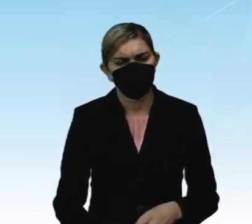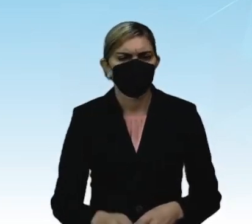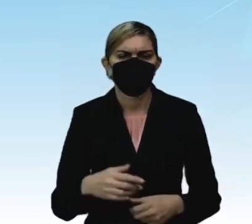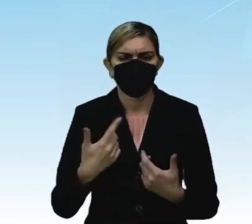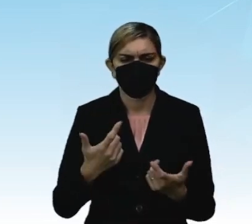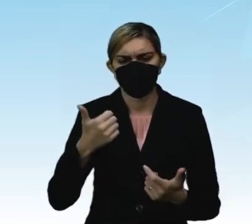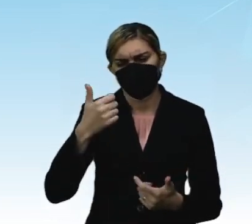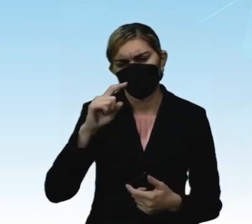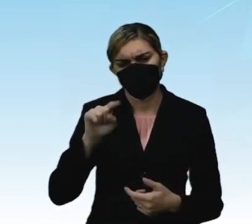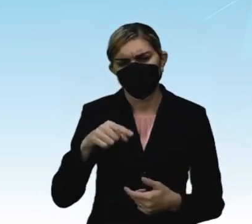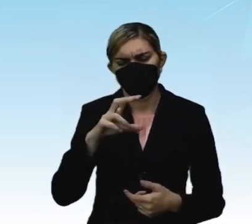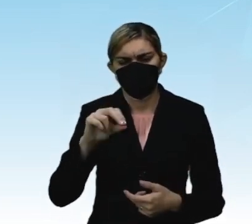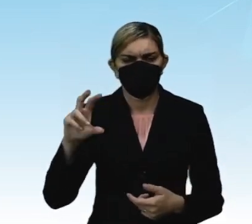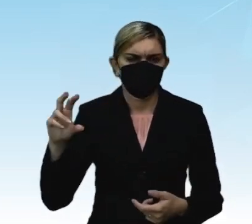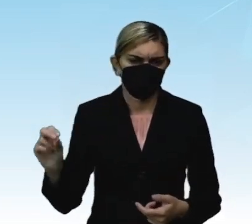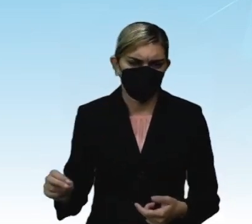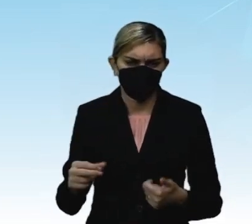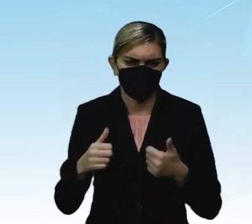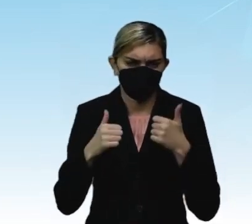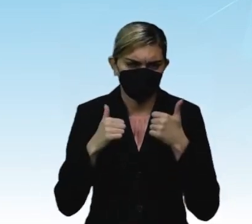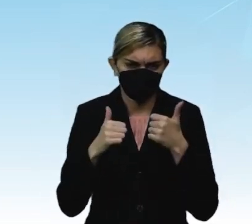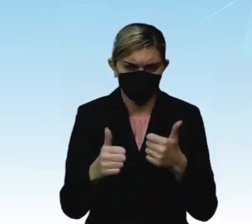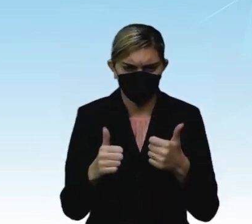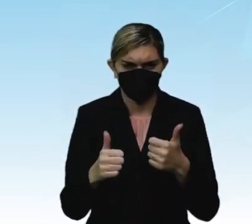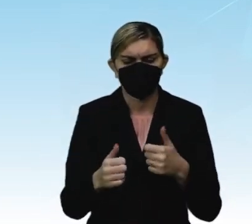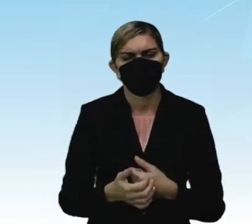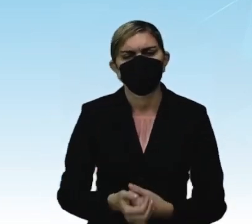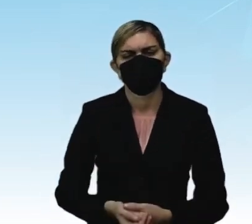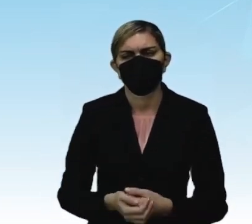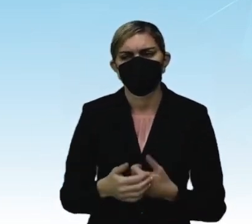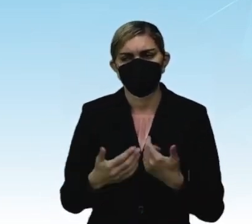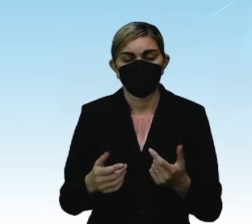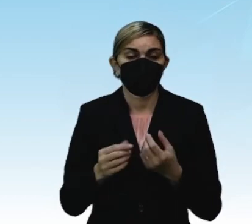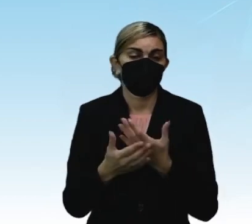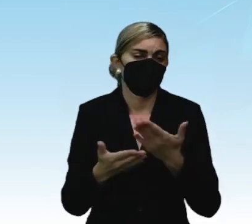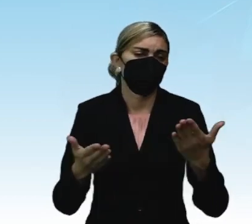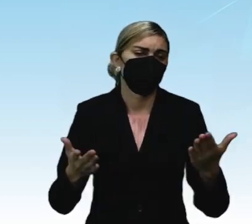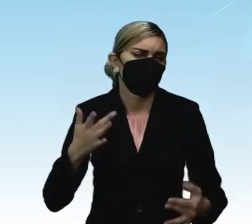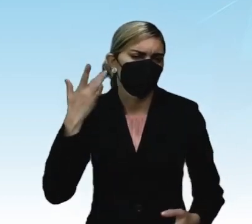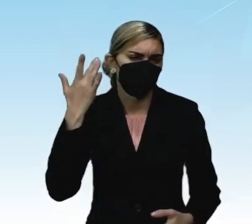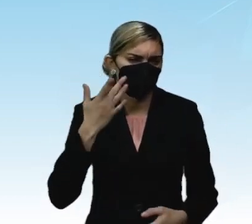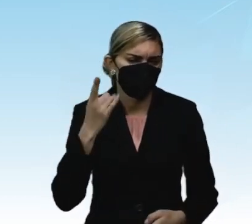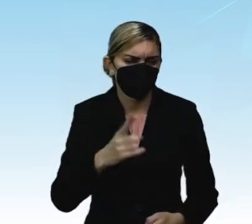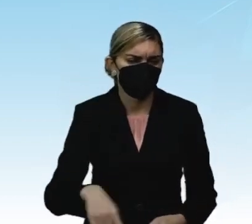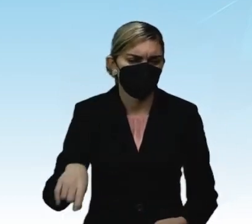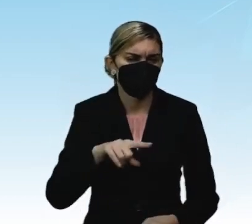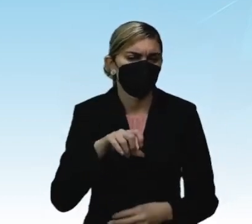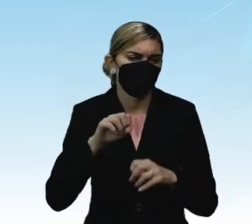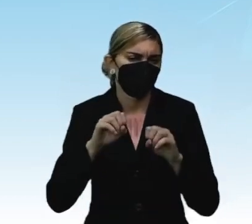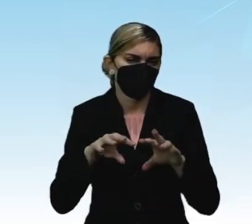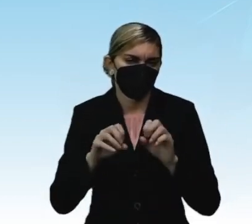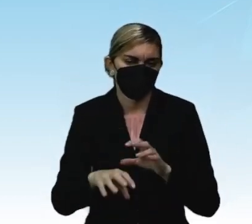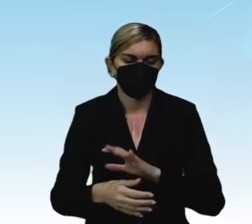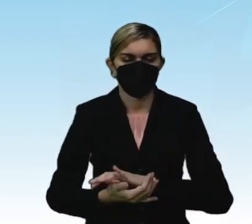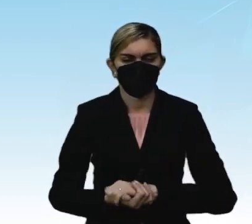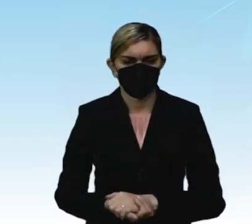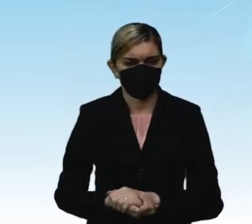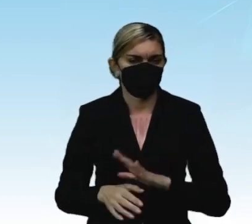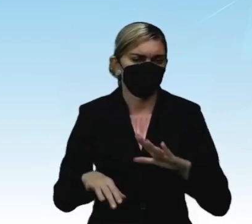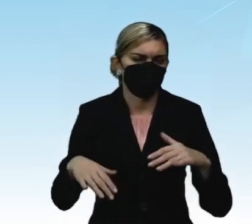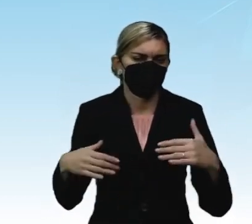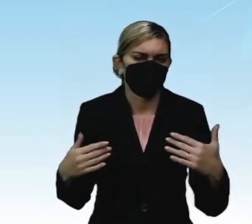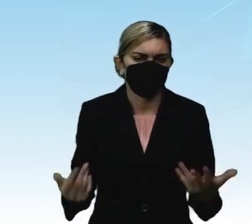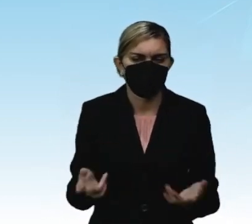desde 1500. Tá bom, meus amores? O que vocês acharam da nossa aula?